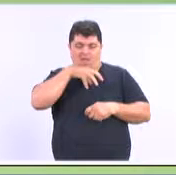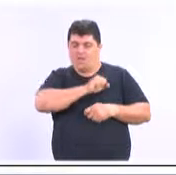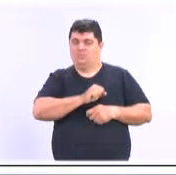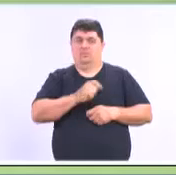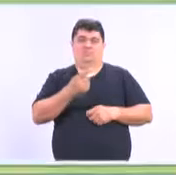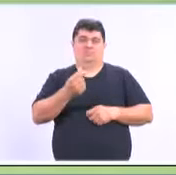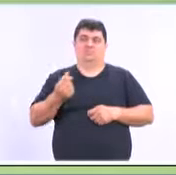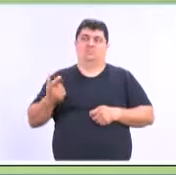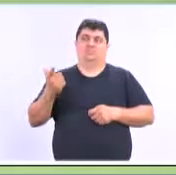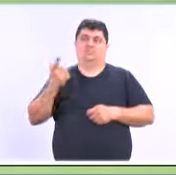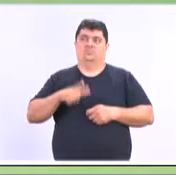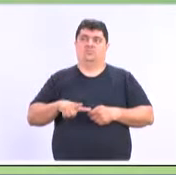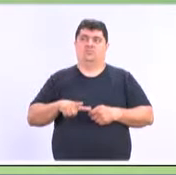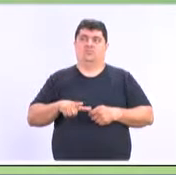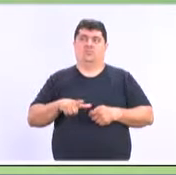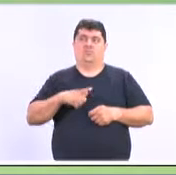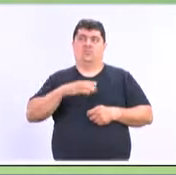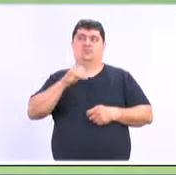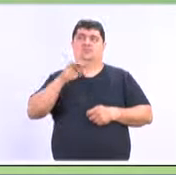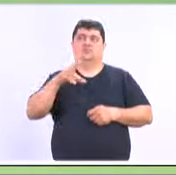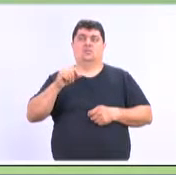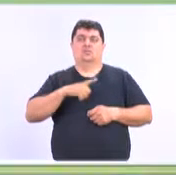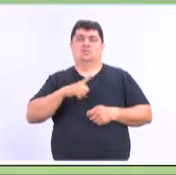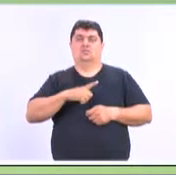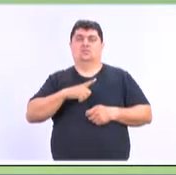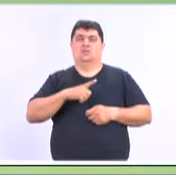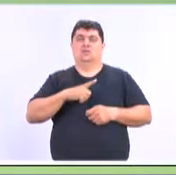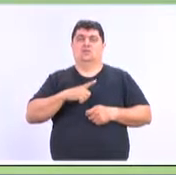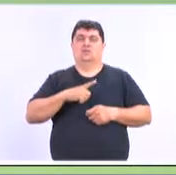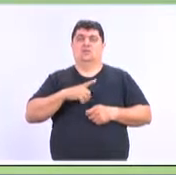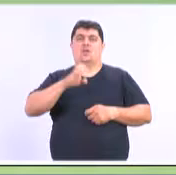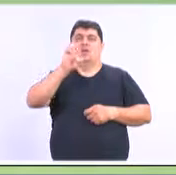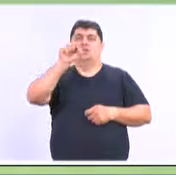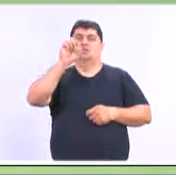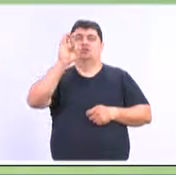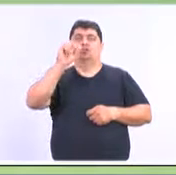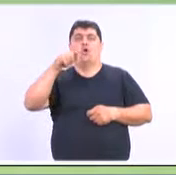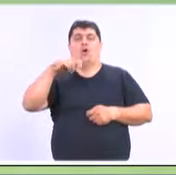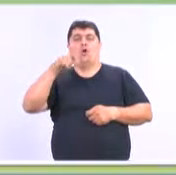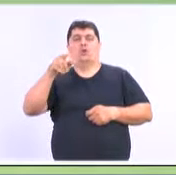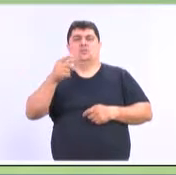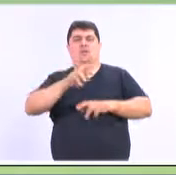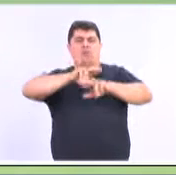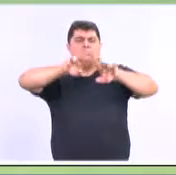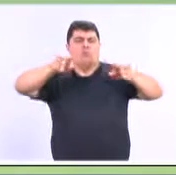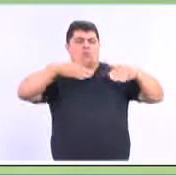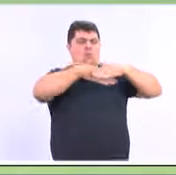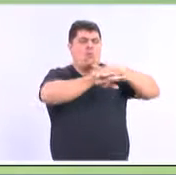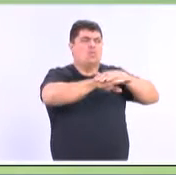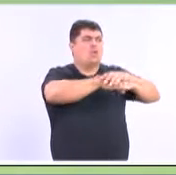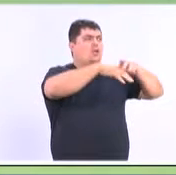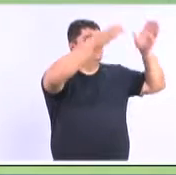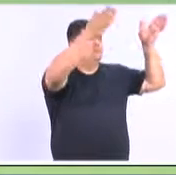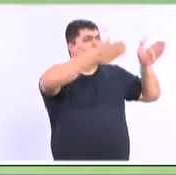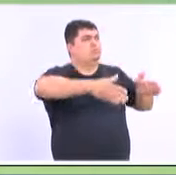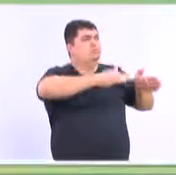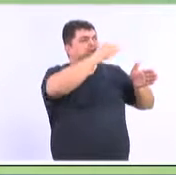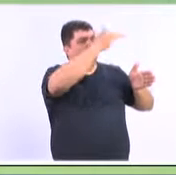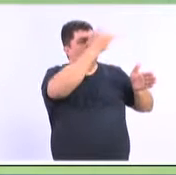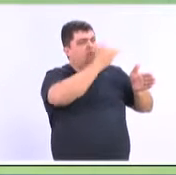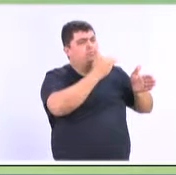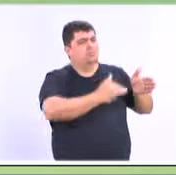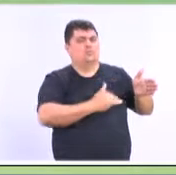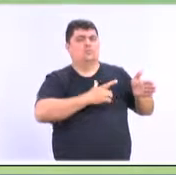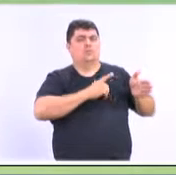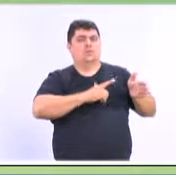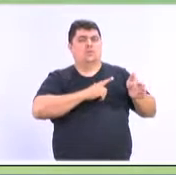O que mais eu tenho no ativo circulante? Além do disponível, eu tenho meus estoques, valores constantes em estoque